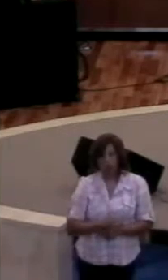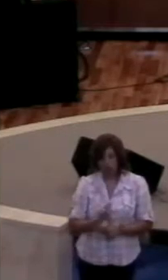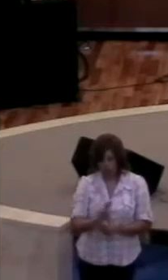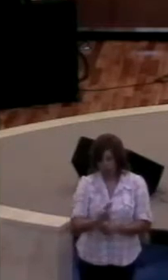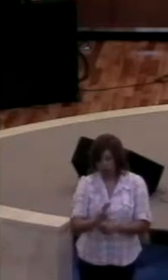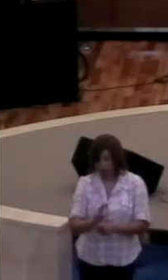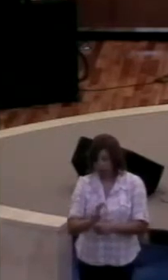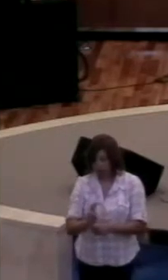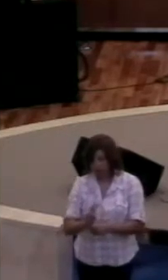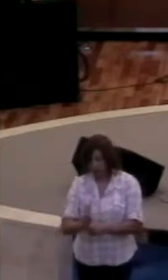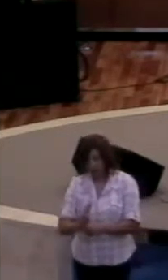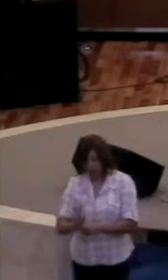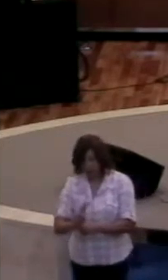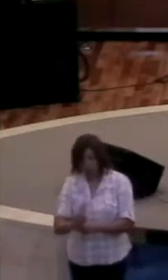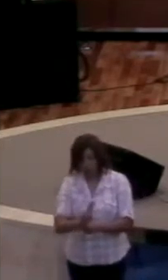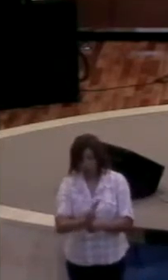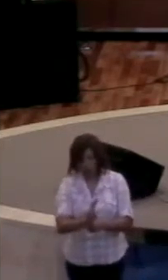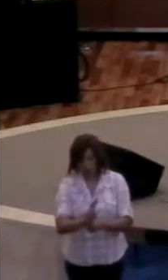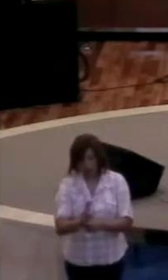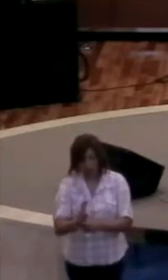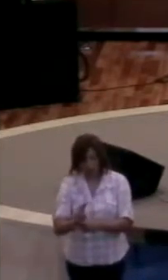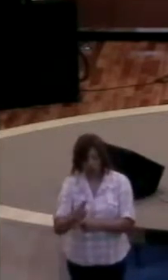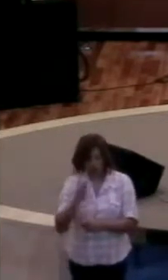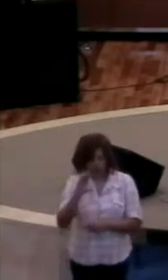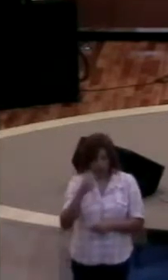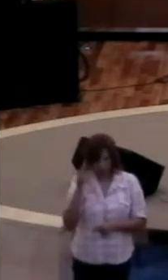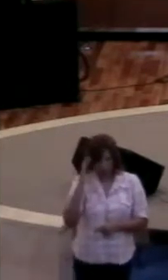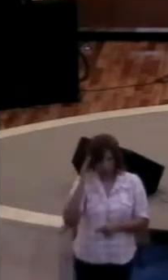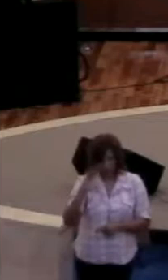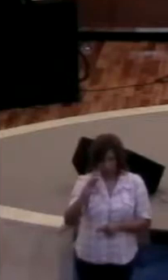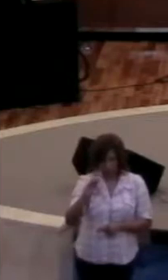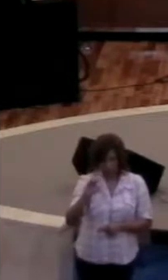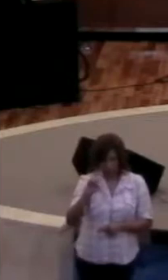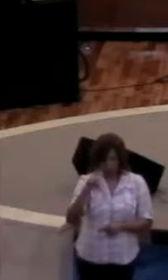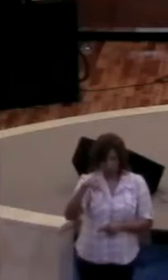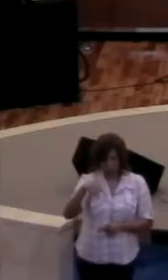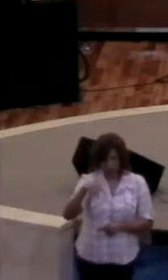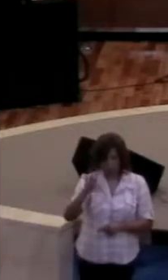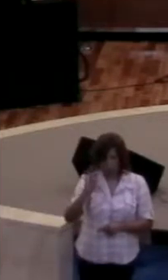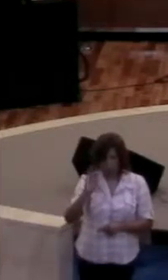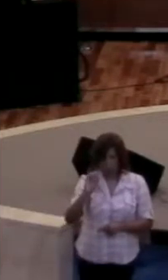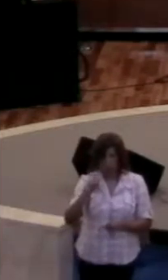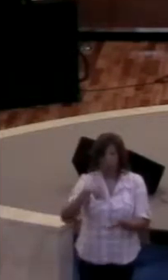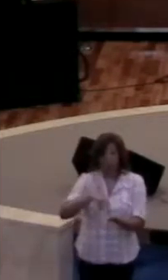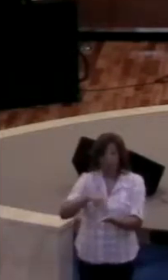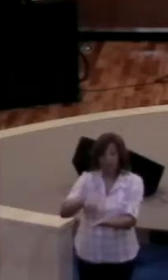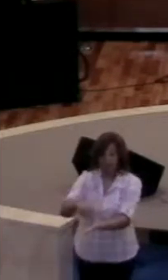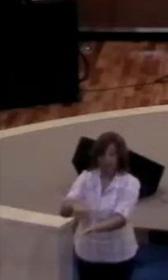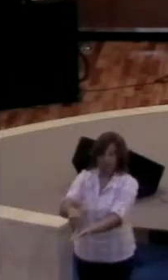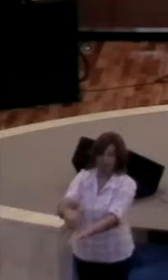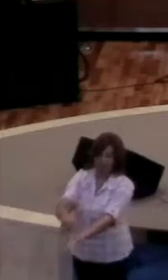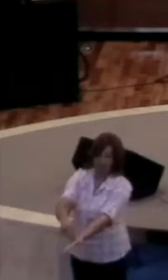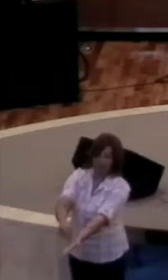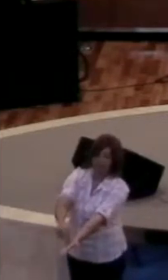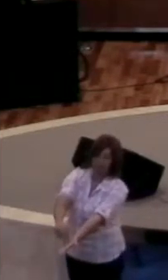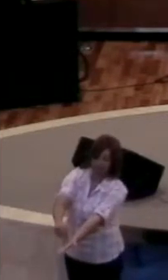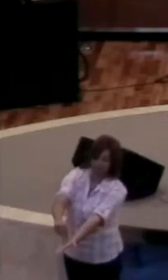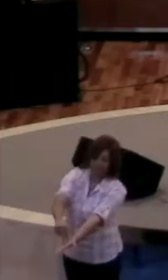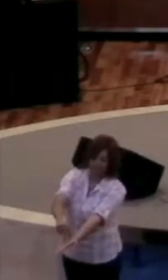da sua vida, Ele é poderoso para te abençoar. Eu queria que você ficasse em pé, por favor.